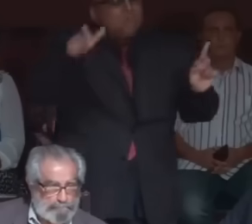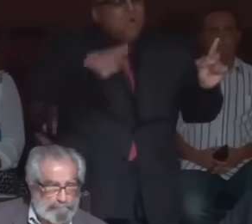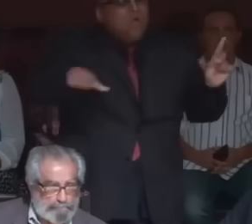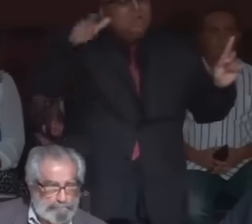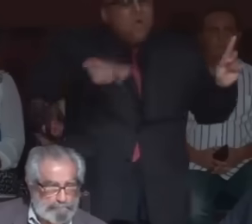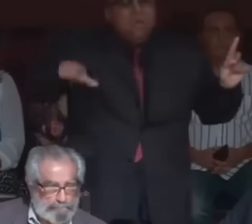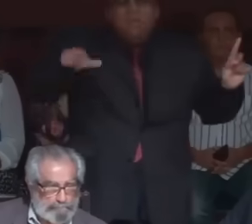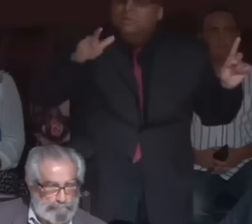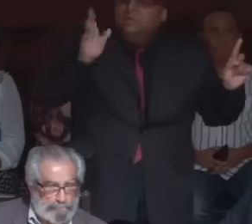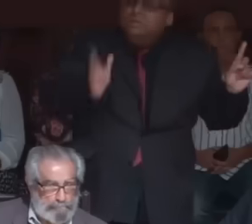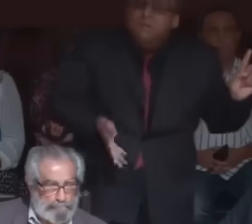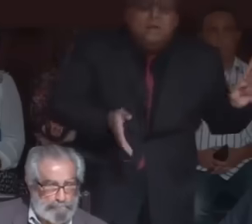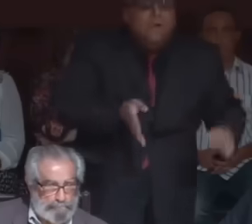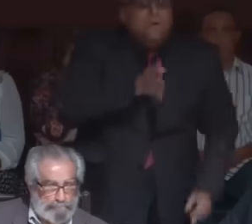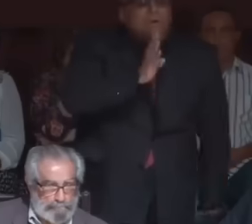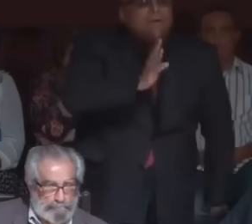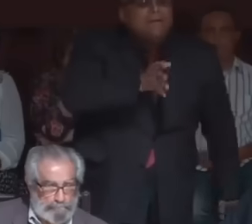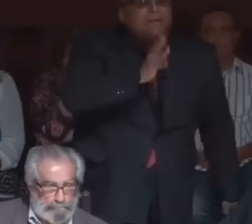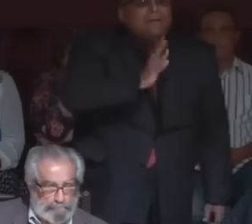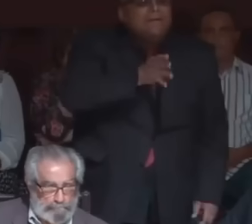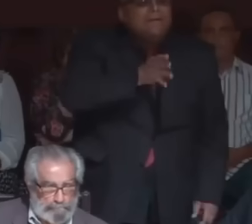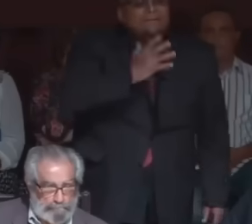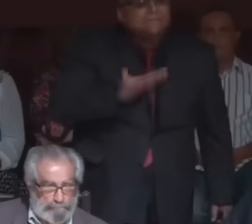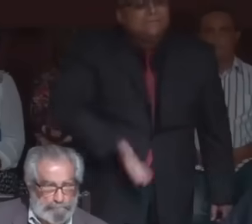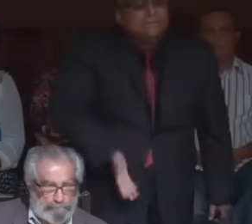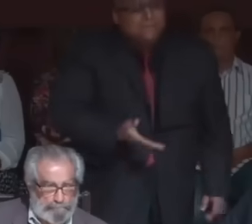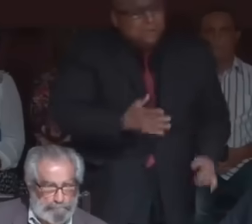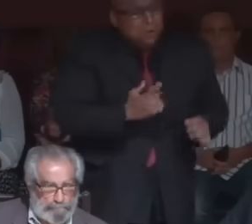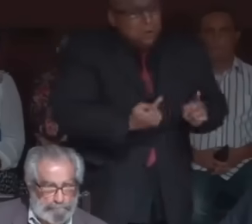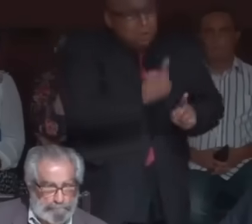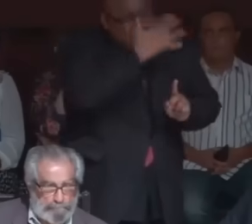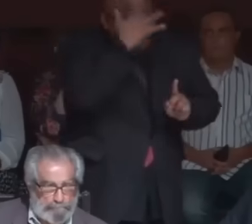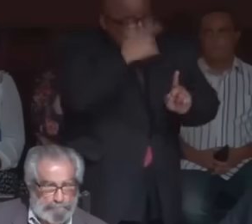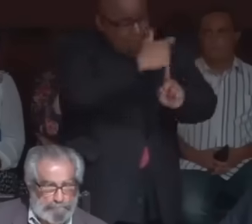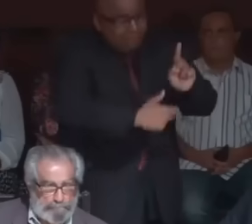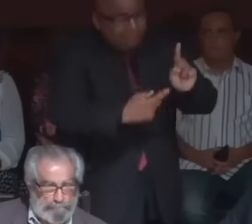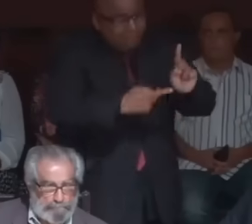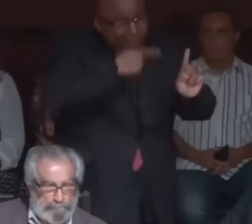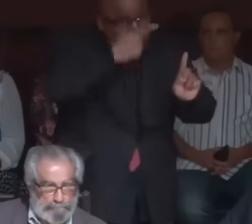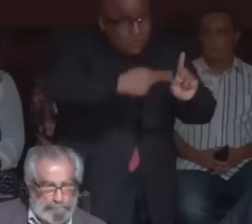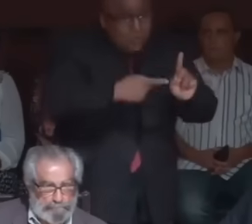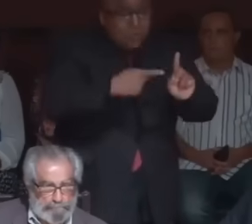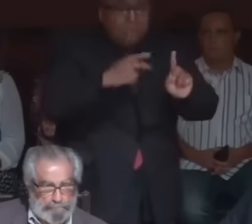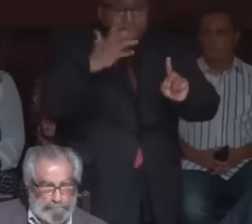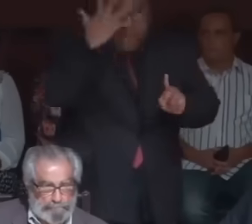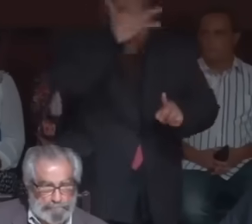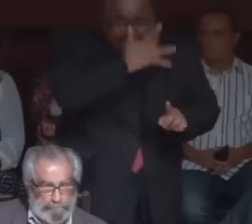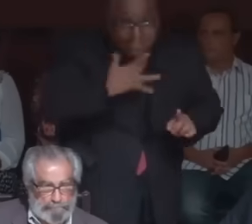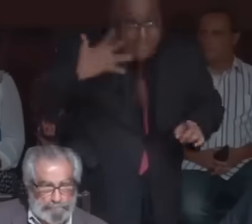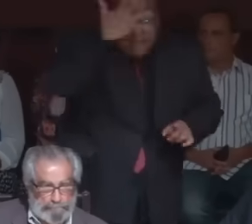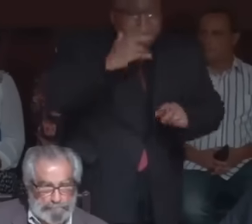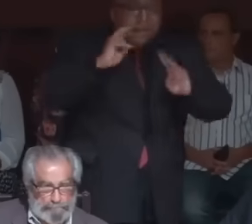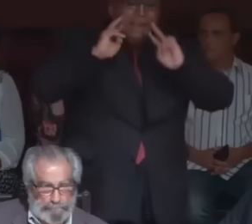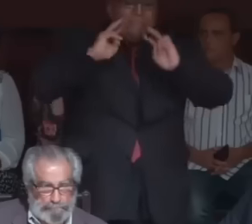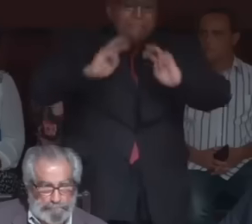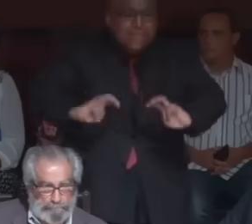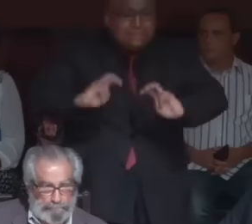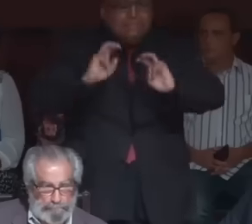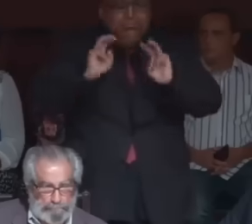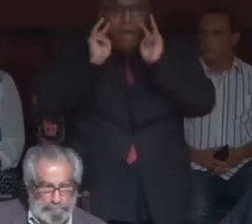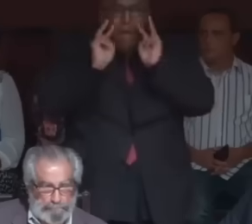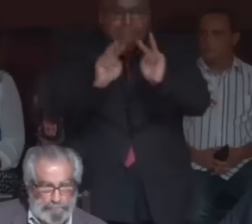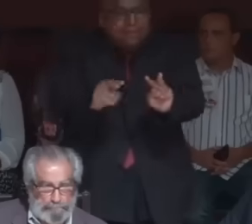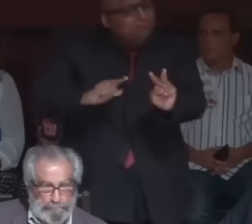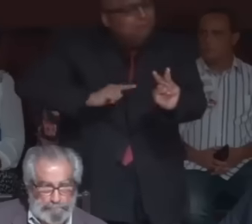já não era novidade para mim. Mas ele conclui a fala dele dizendo o seguinte: mas Haddad, ele percebeu que eu estava prestando